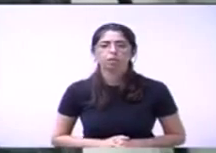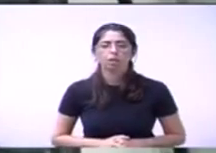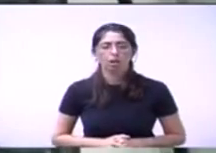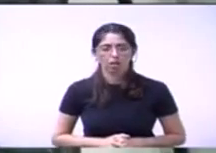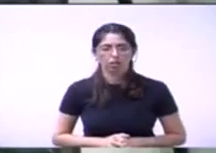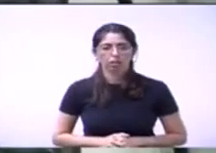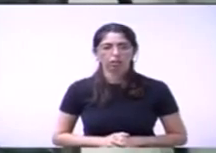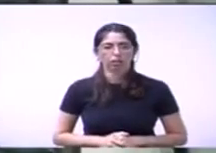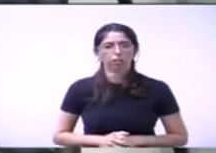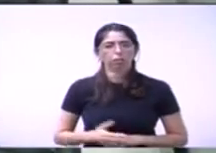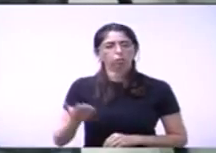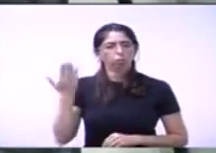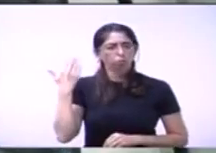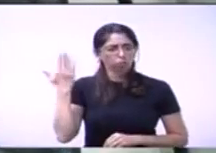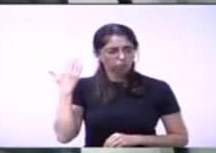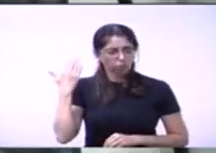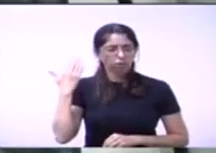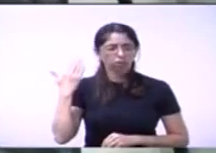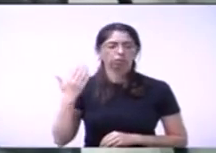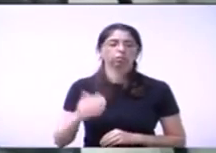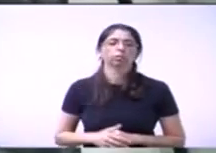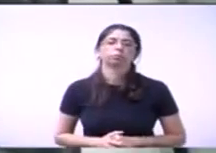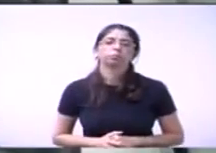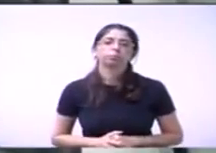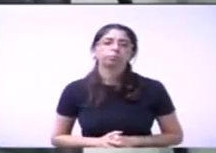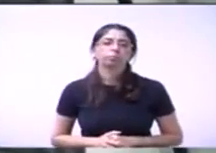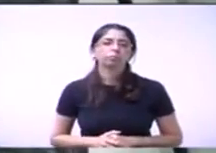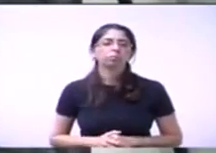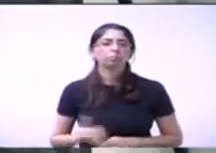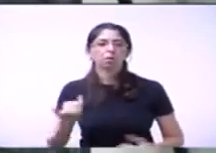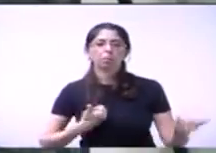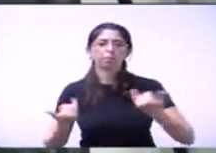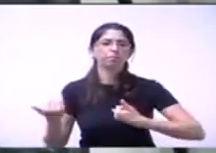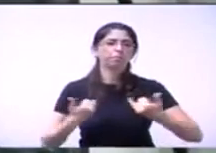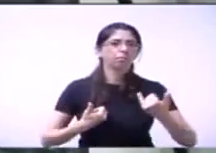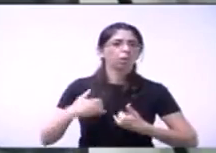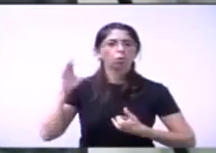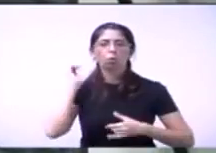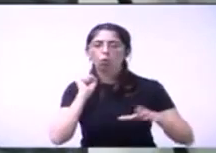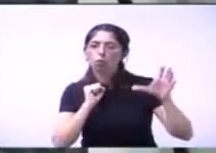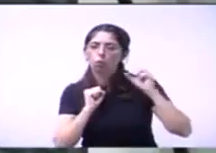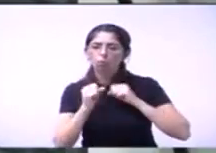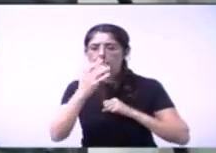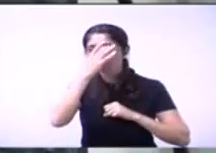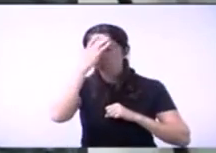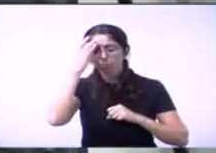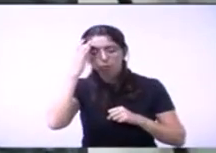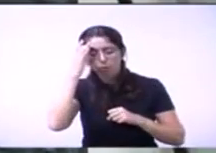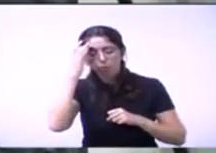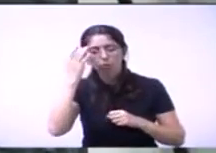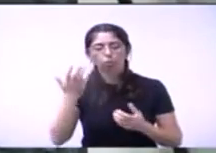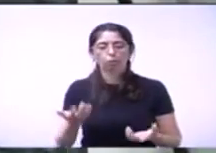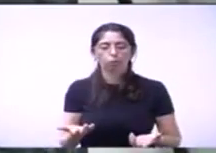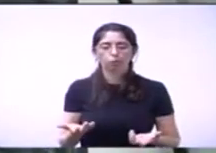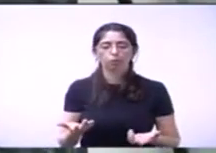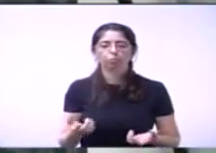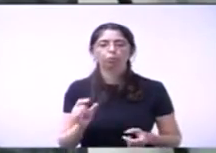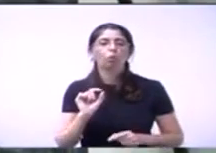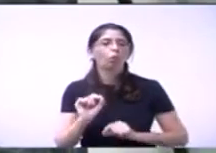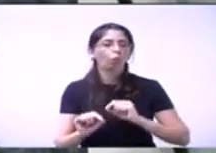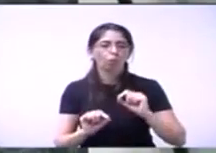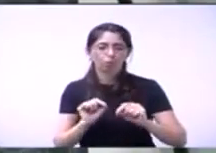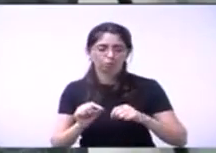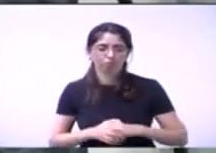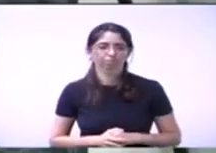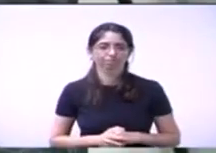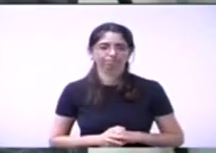últimos tempos, é impressionante enquanto as pessoas não acreditam mais na classe